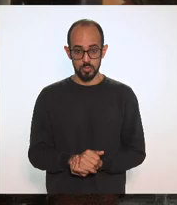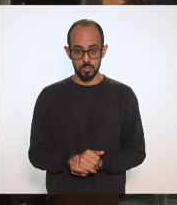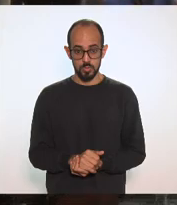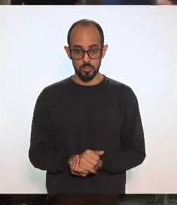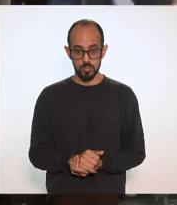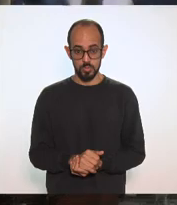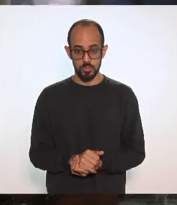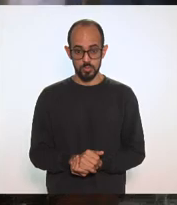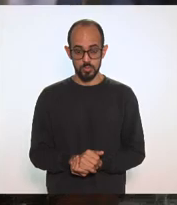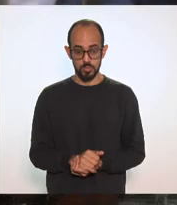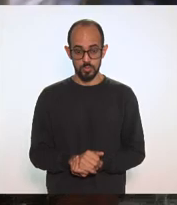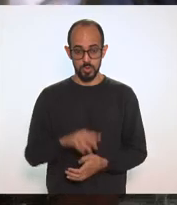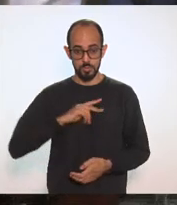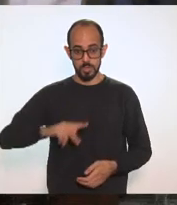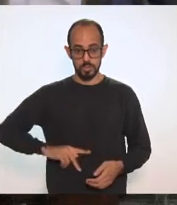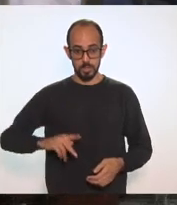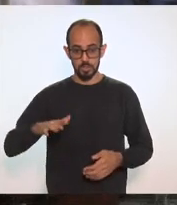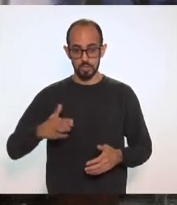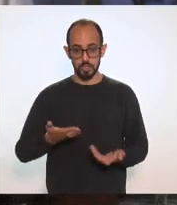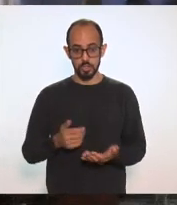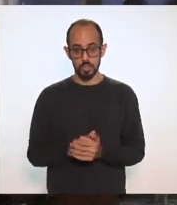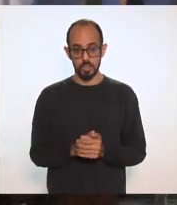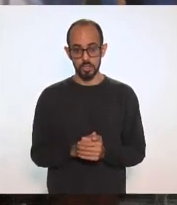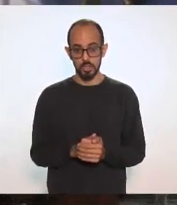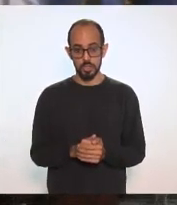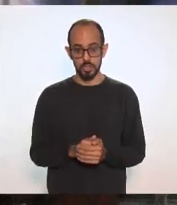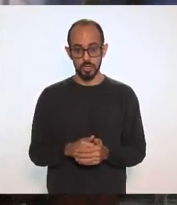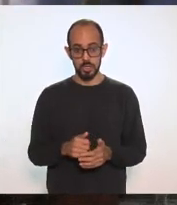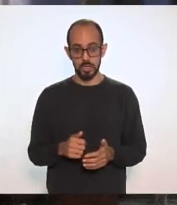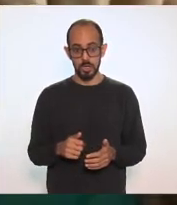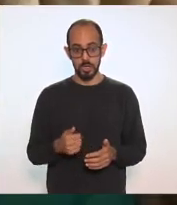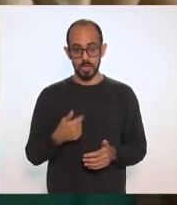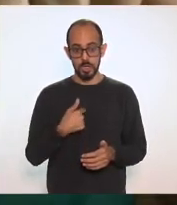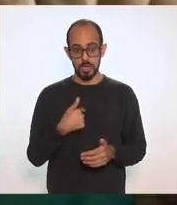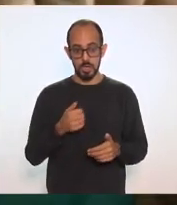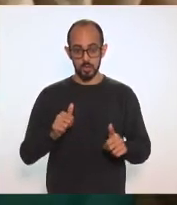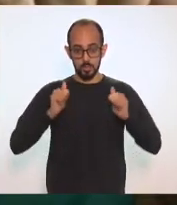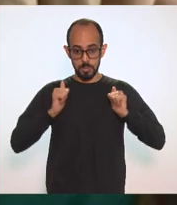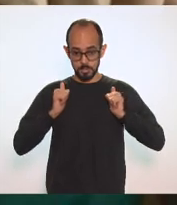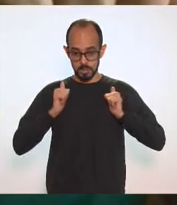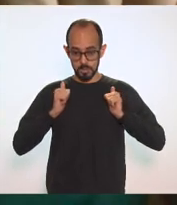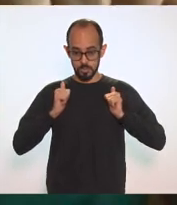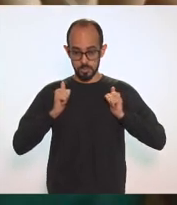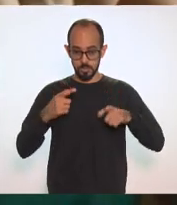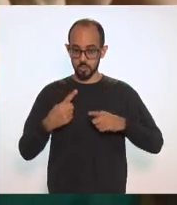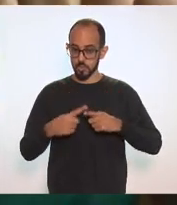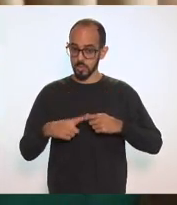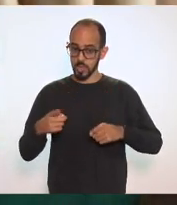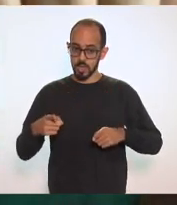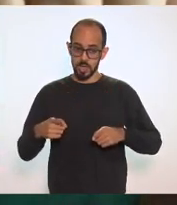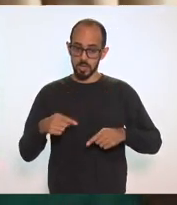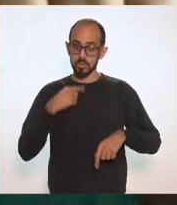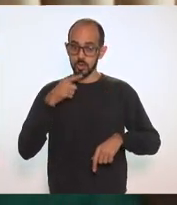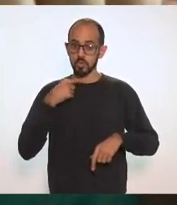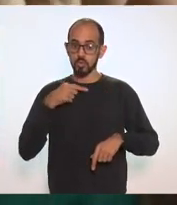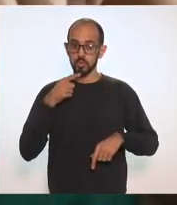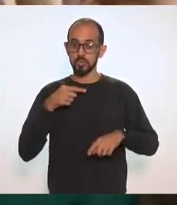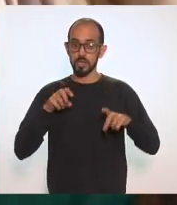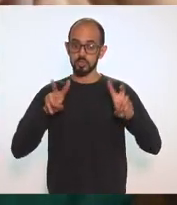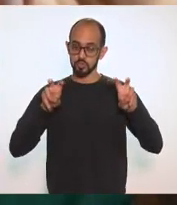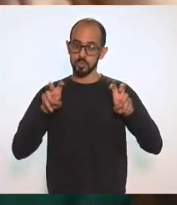Está sem som. Presidente, senhor presidente. Sim. Eu estou me abstendo, porque tenho dúvidas sobre esse